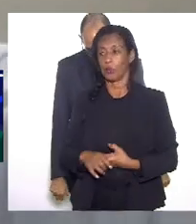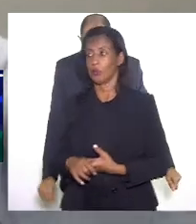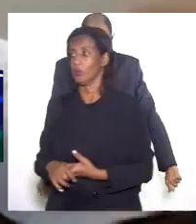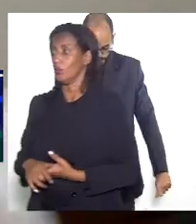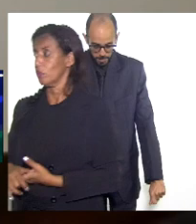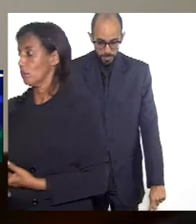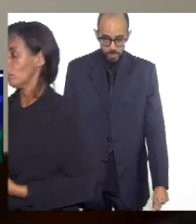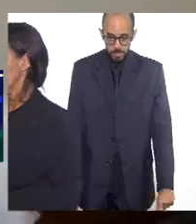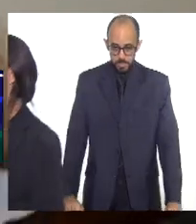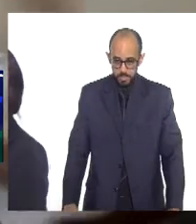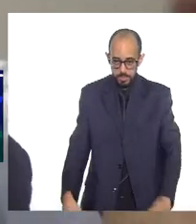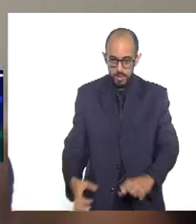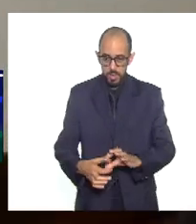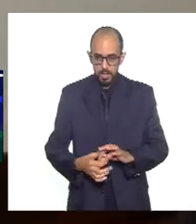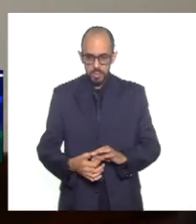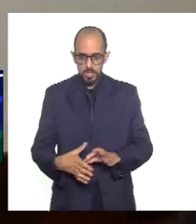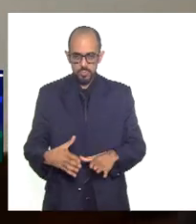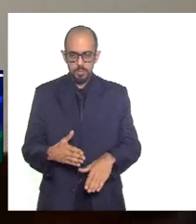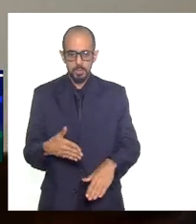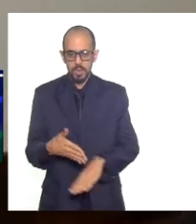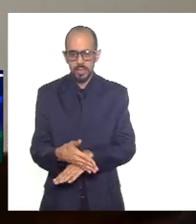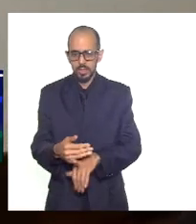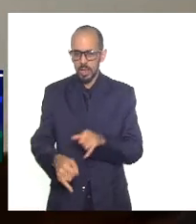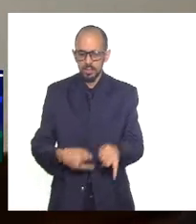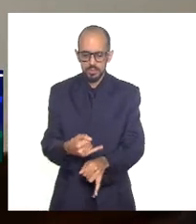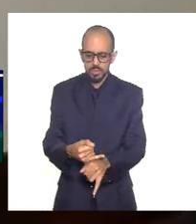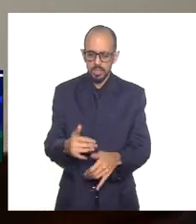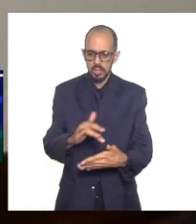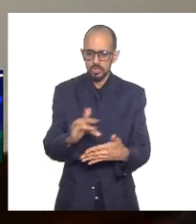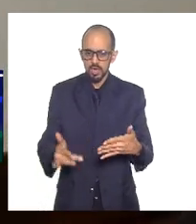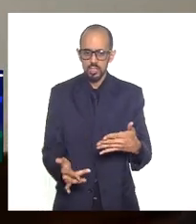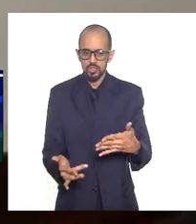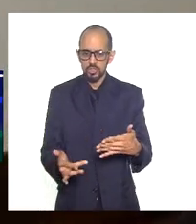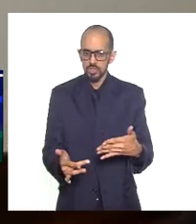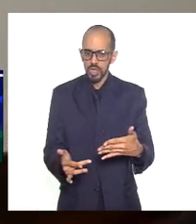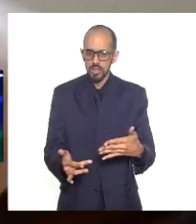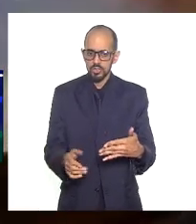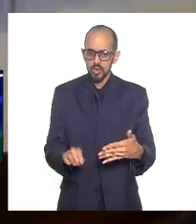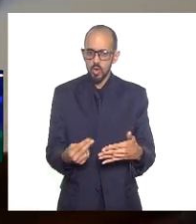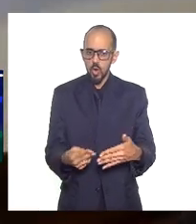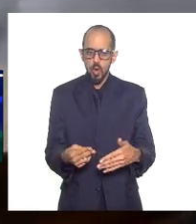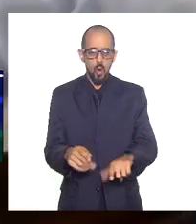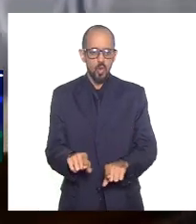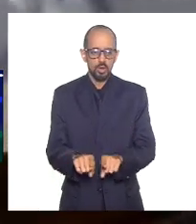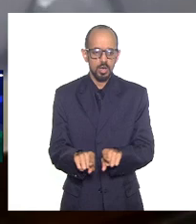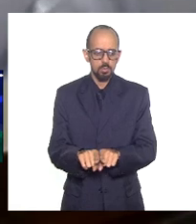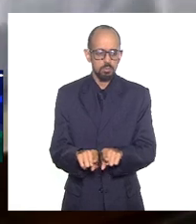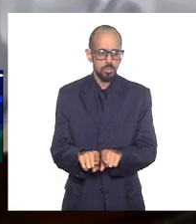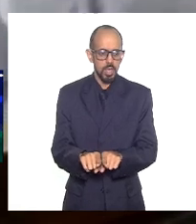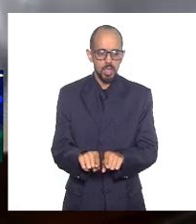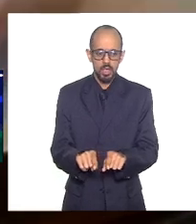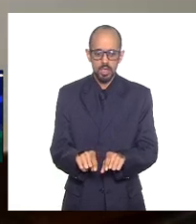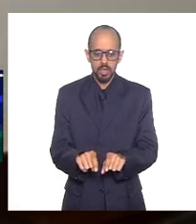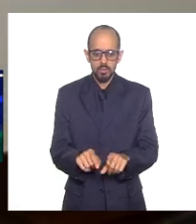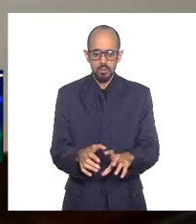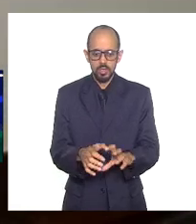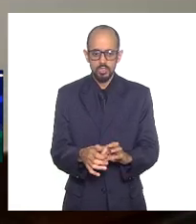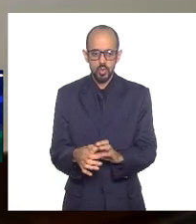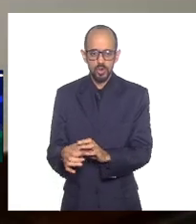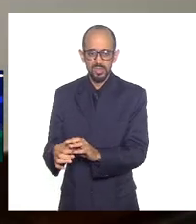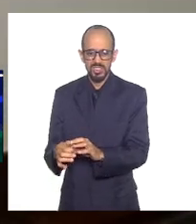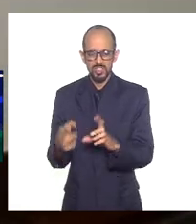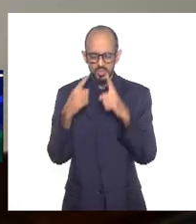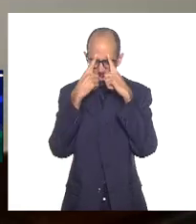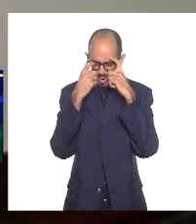entrar na internet, nas redes sociais, seja por situações de violência onde